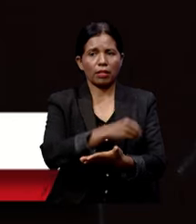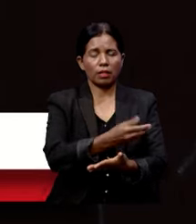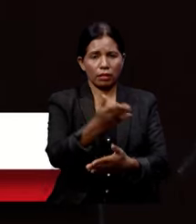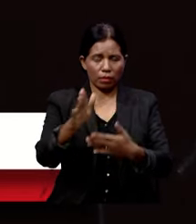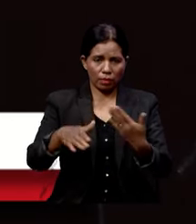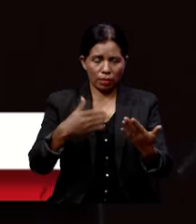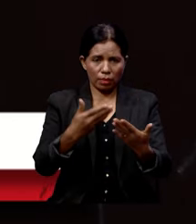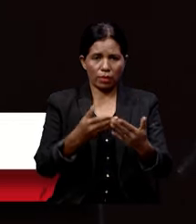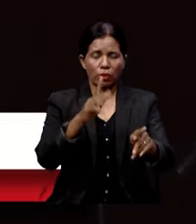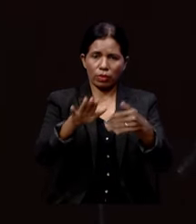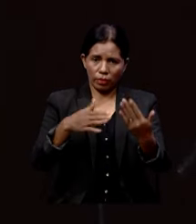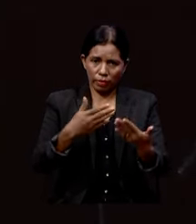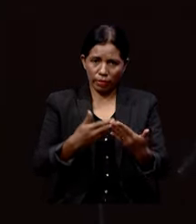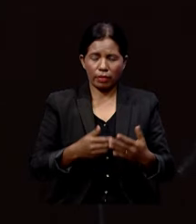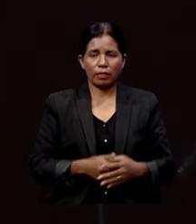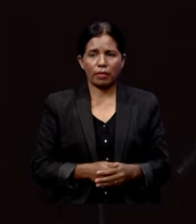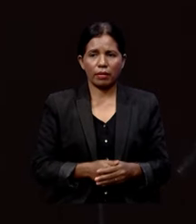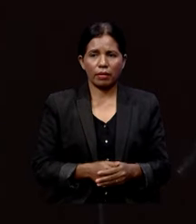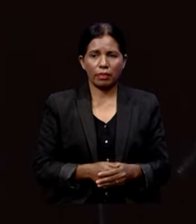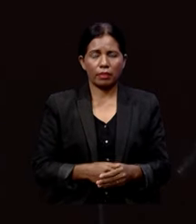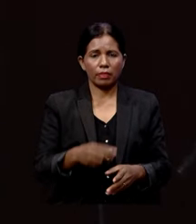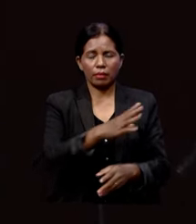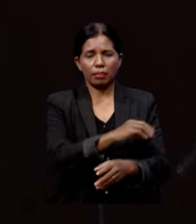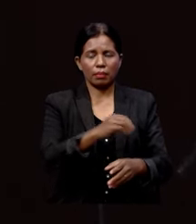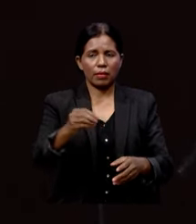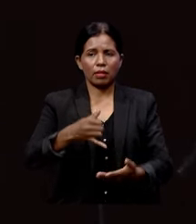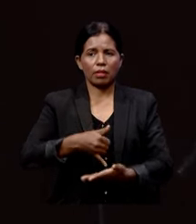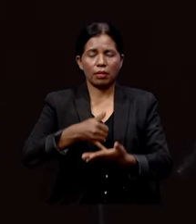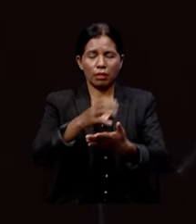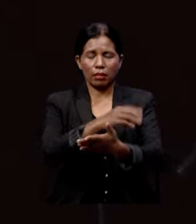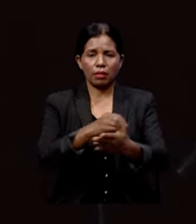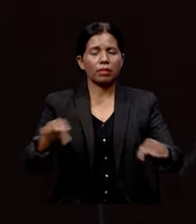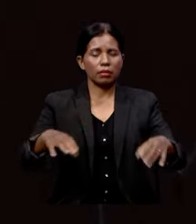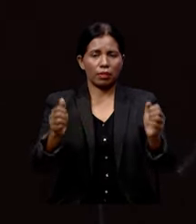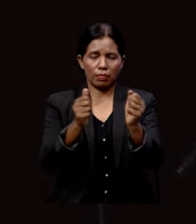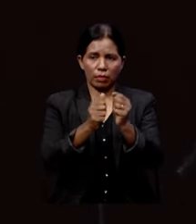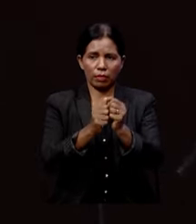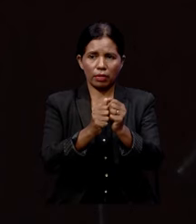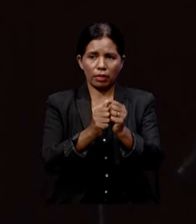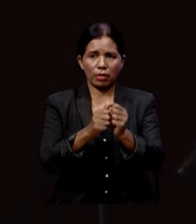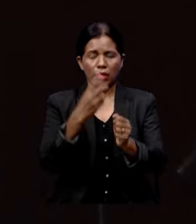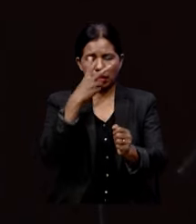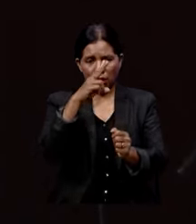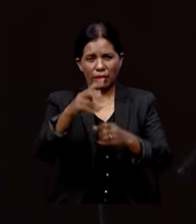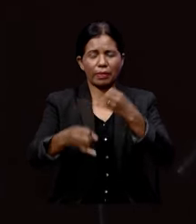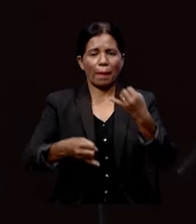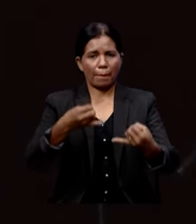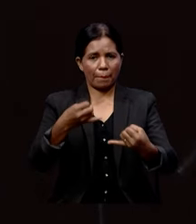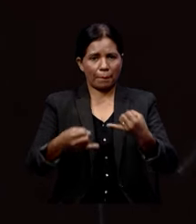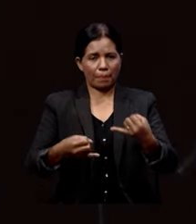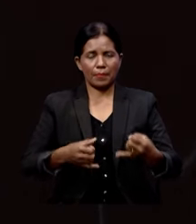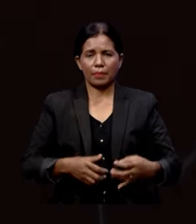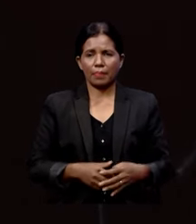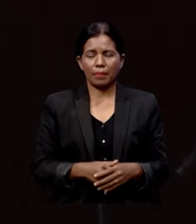ilustres demais lareados e de tão distinta audiência.